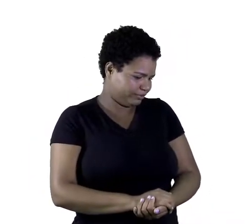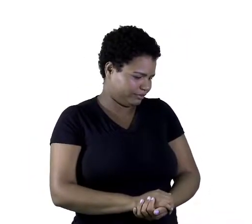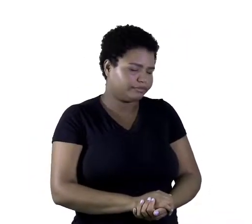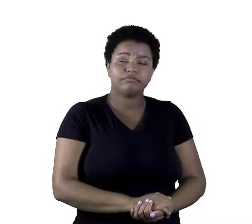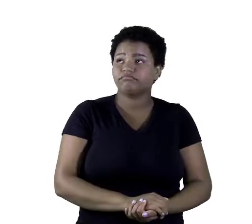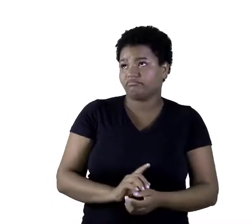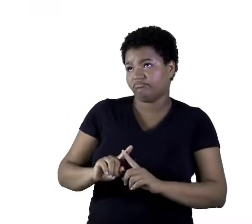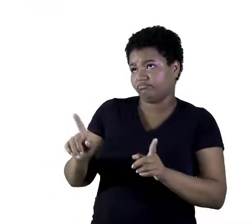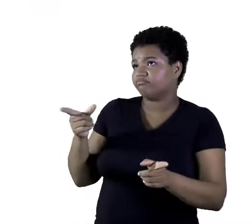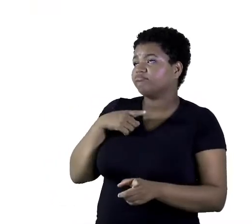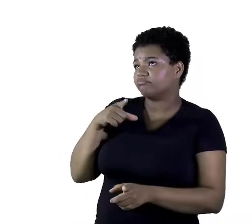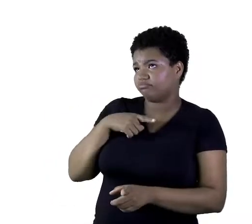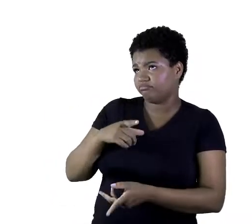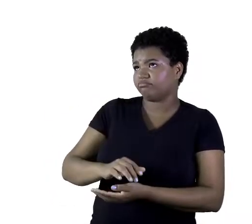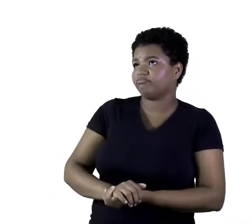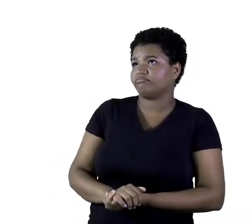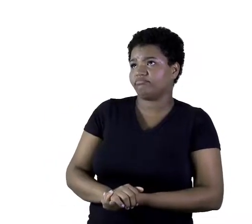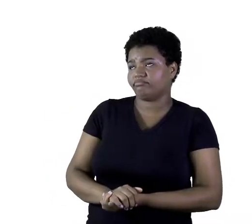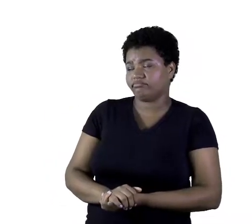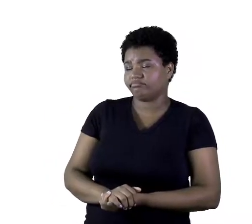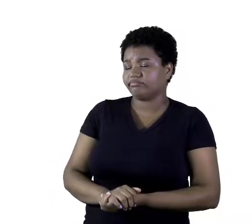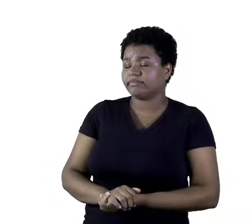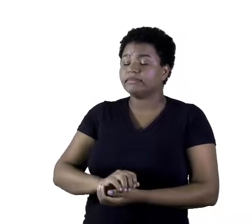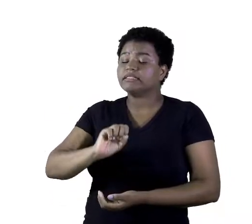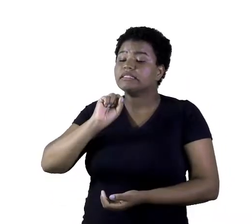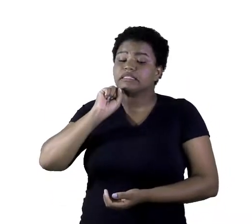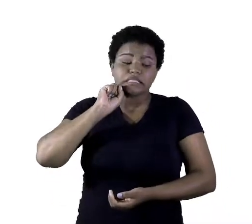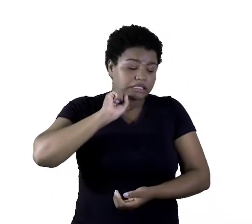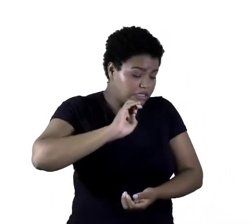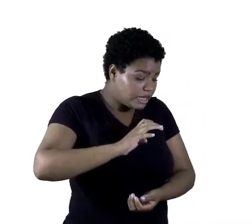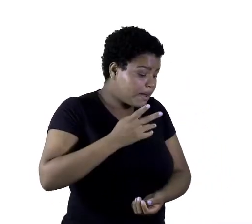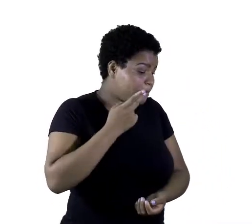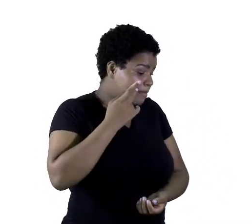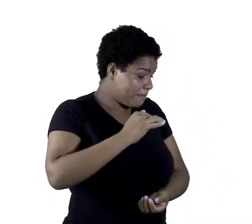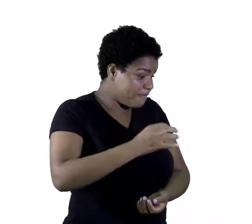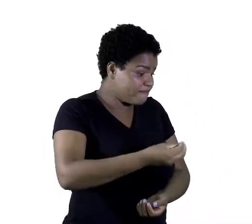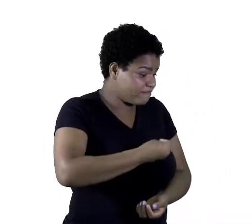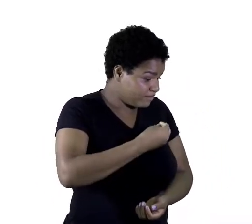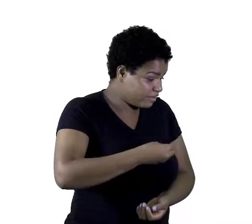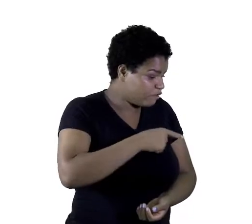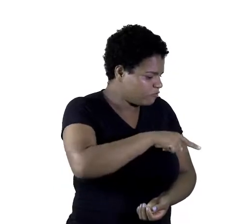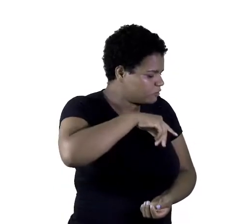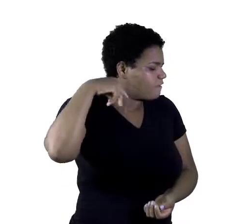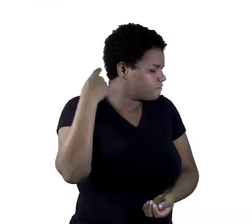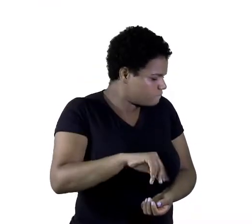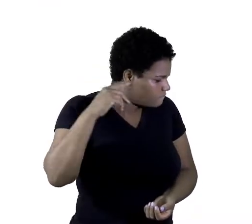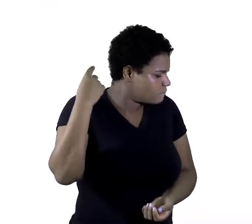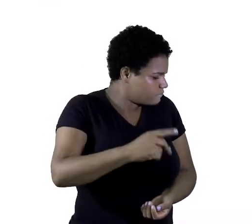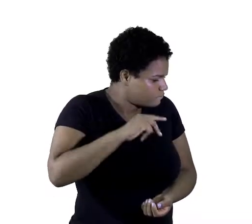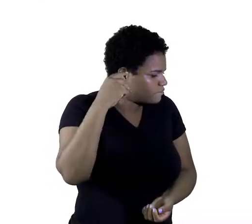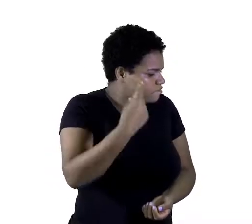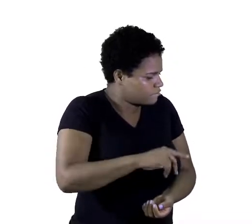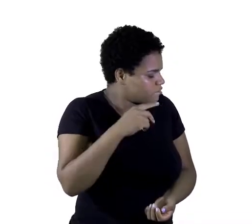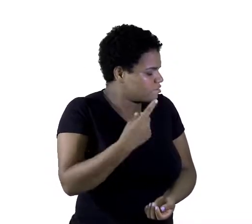3. E você teve medo? Muito, mamãe. Você é bobo,